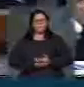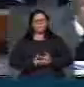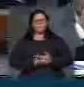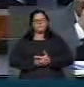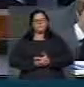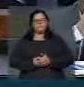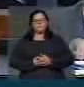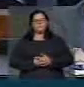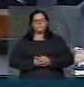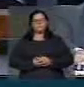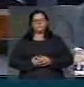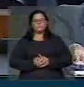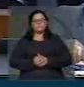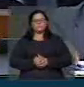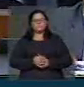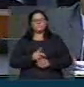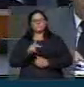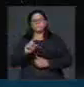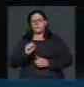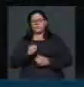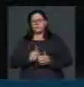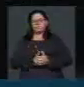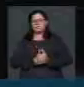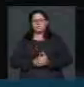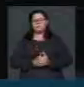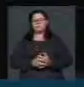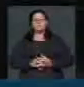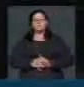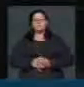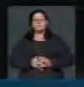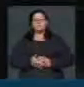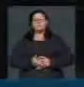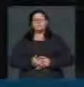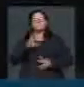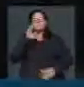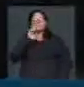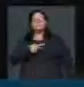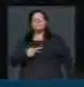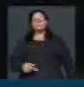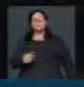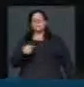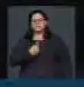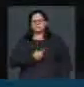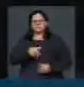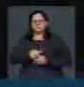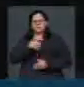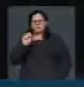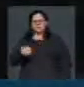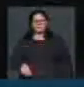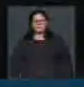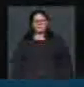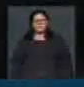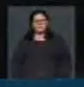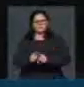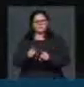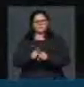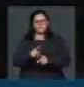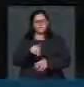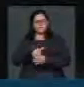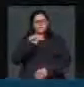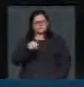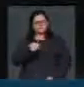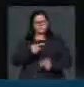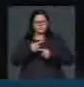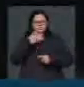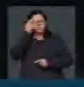PPS. Sr. Presidente, a bancada do PPS vai votar sim. E vai votar sim, porque